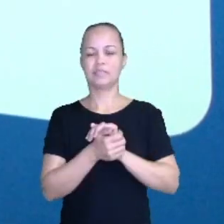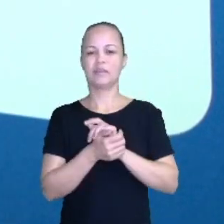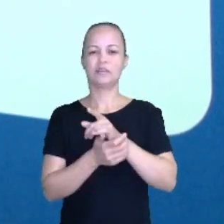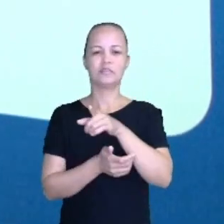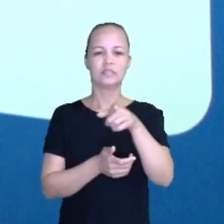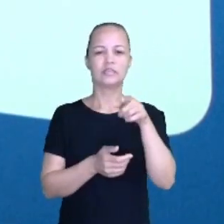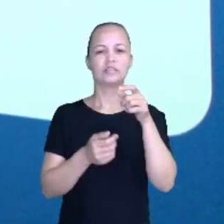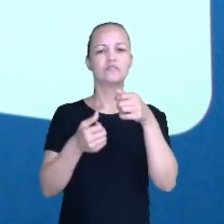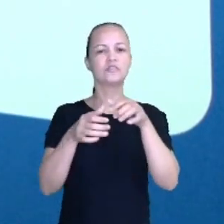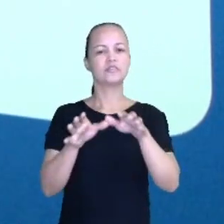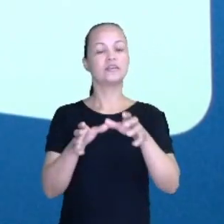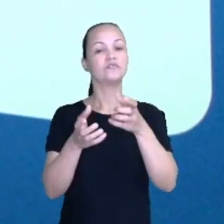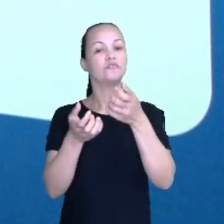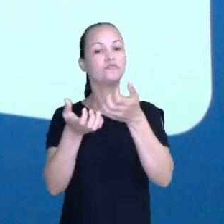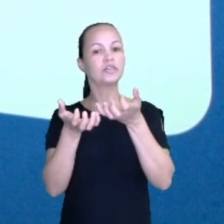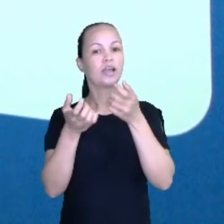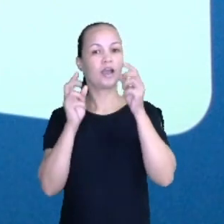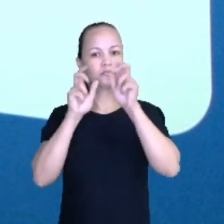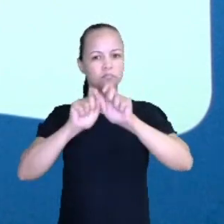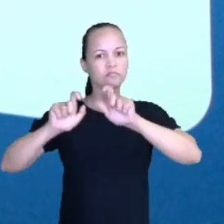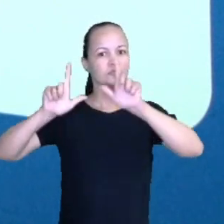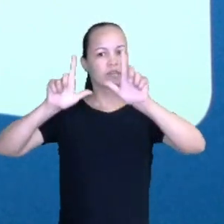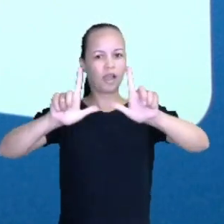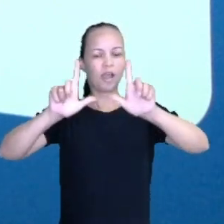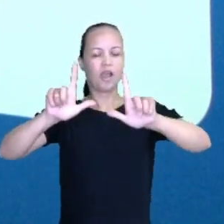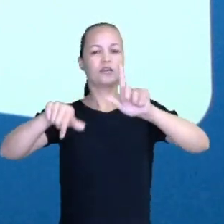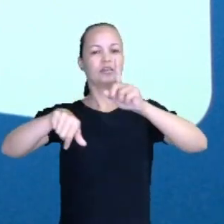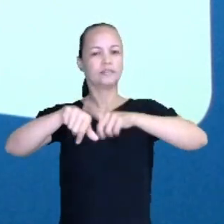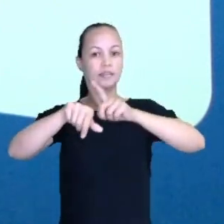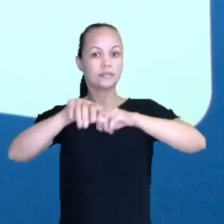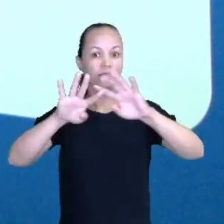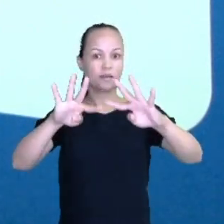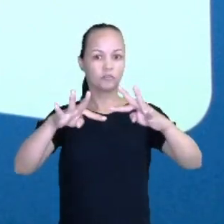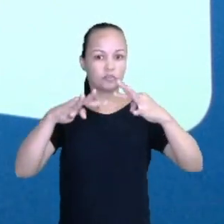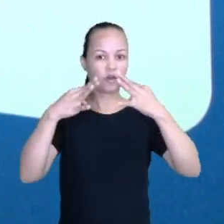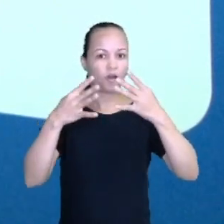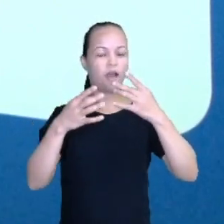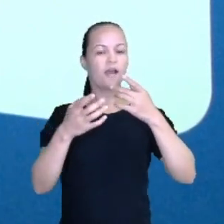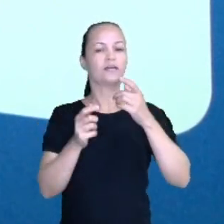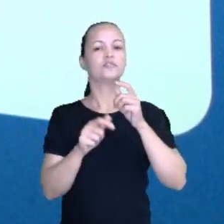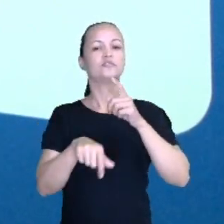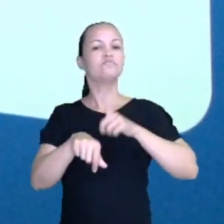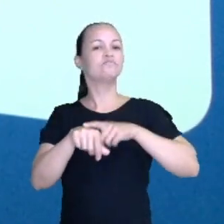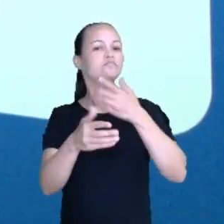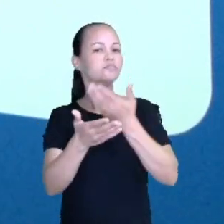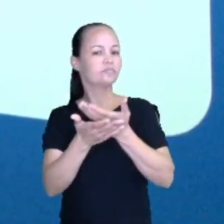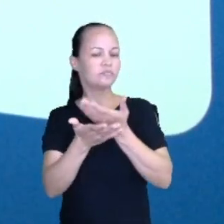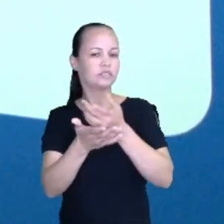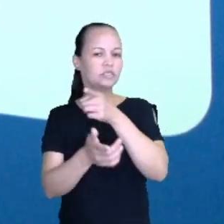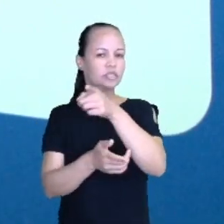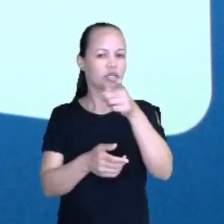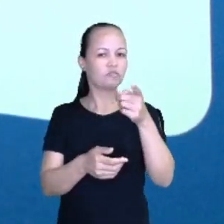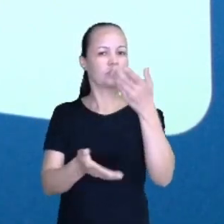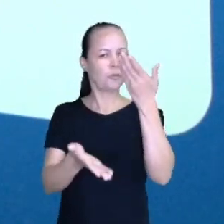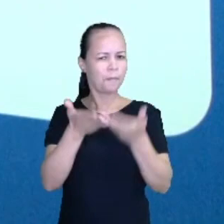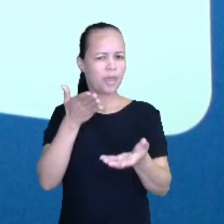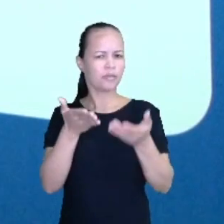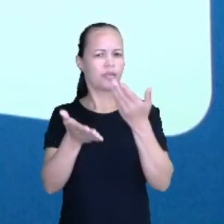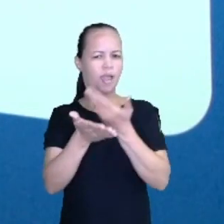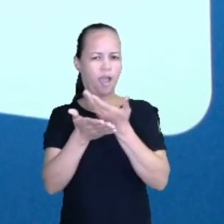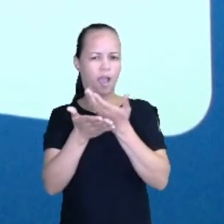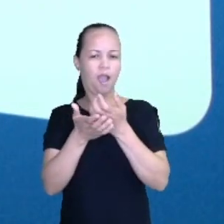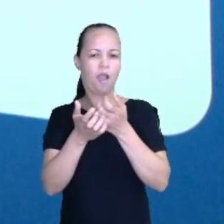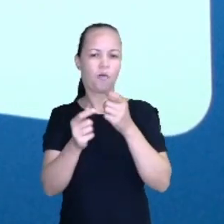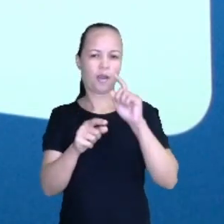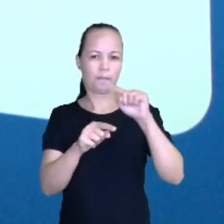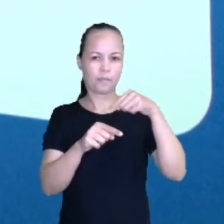vai ficar aí ligadinho, prestando atenção nos horários das aulas, tá bom? Para que você não perca a próxima aula, que tá